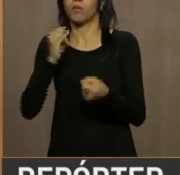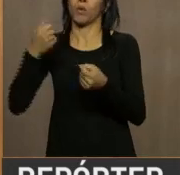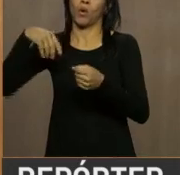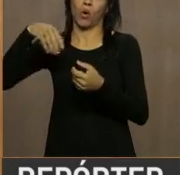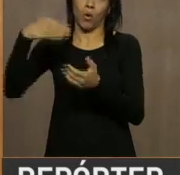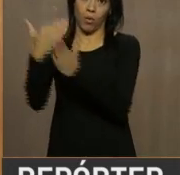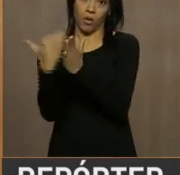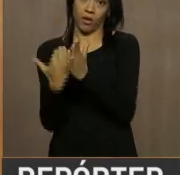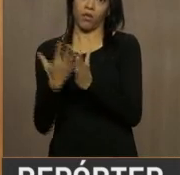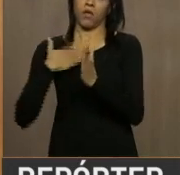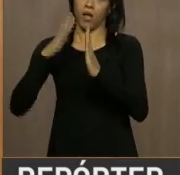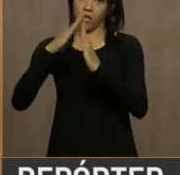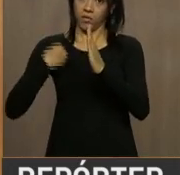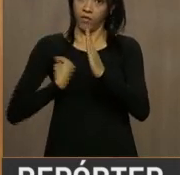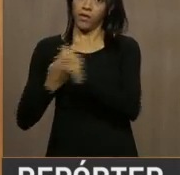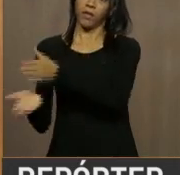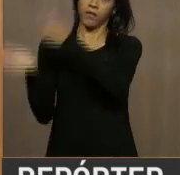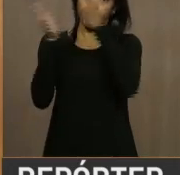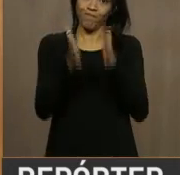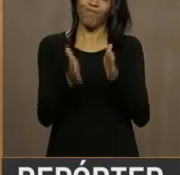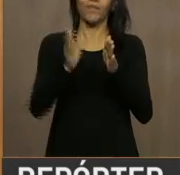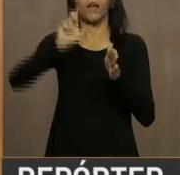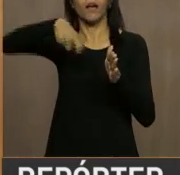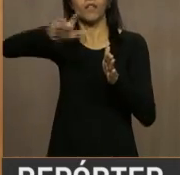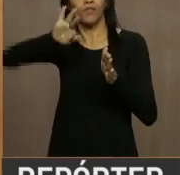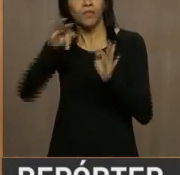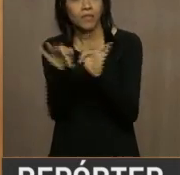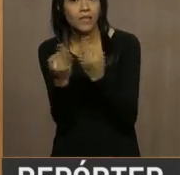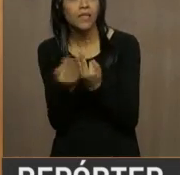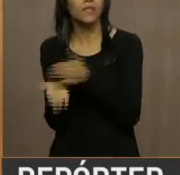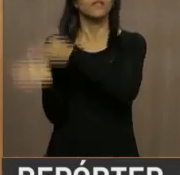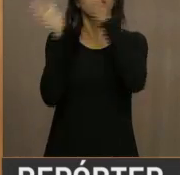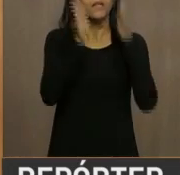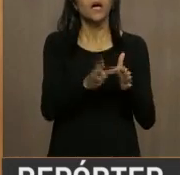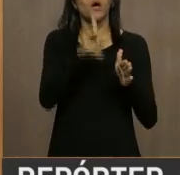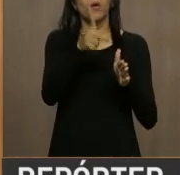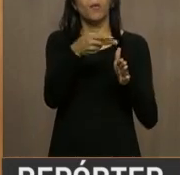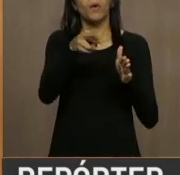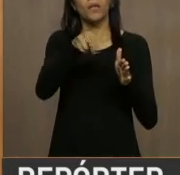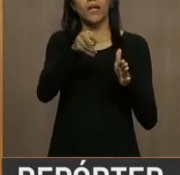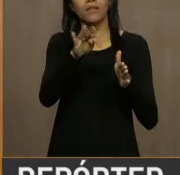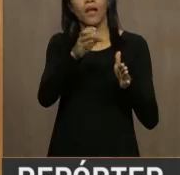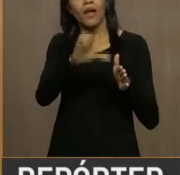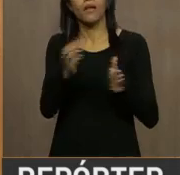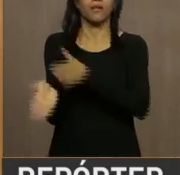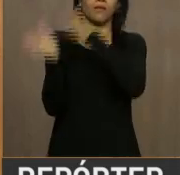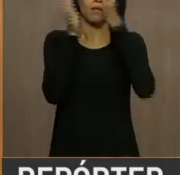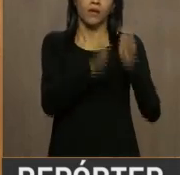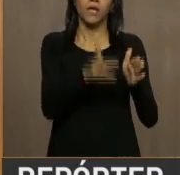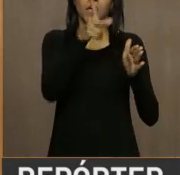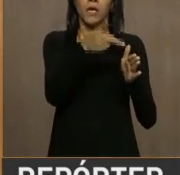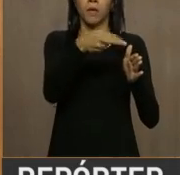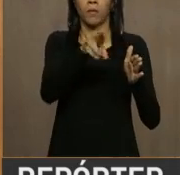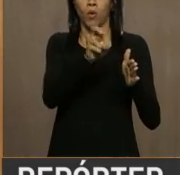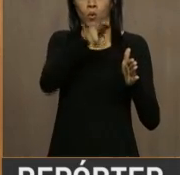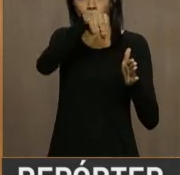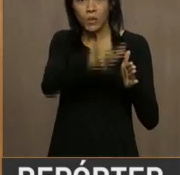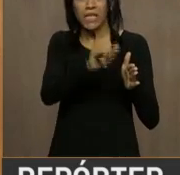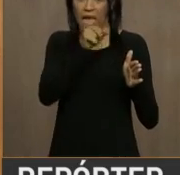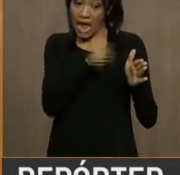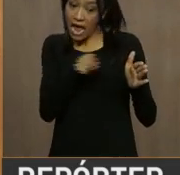o Bolsa Família, né, o Pronatec, o ProUni, programas que